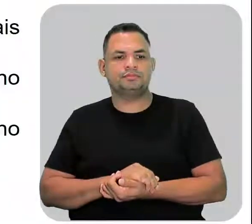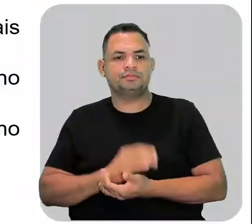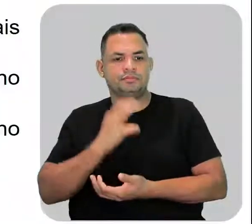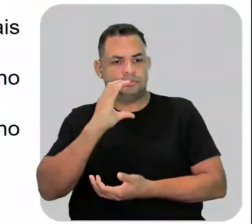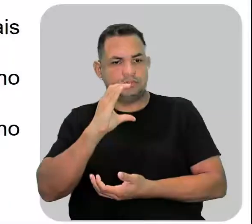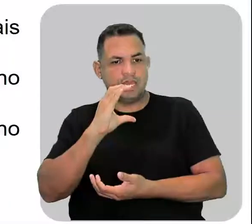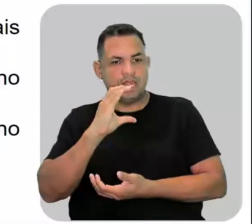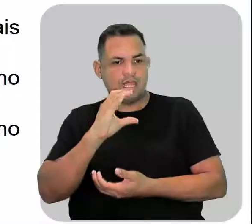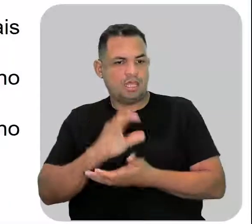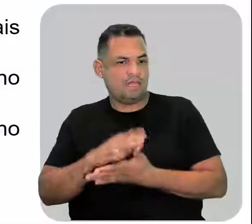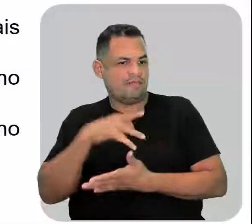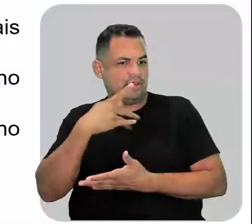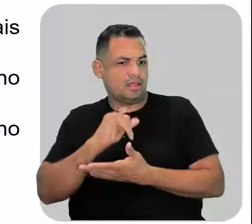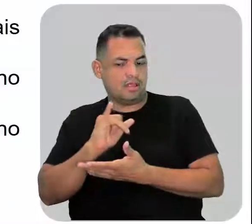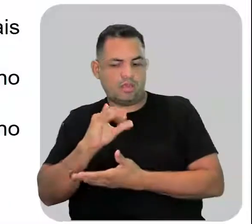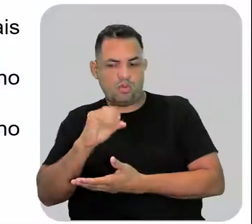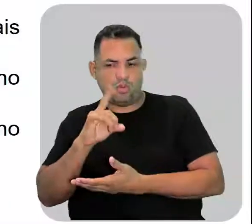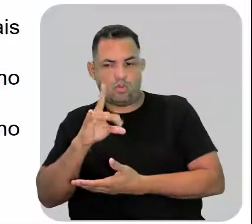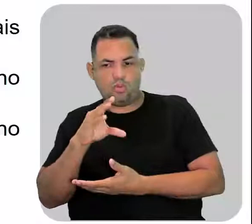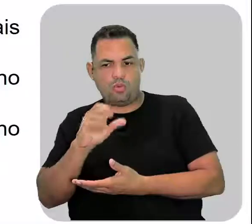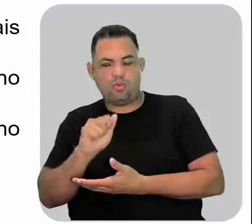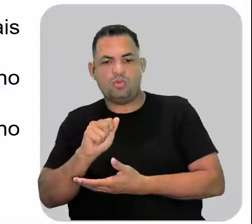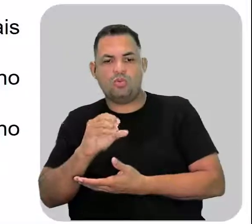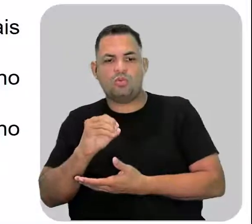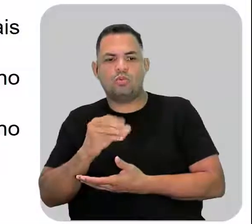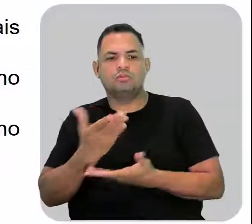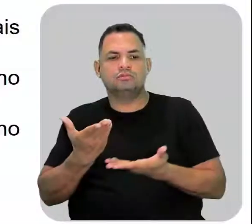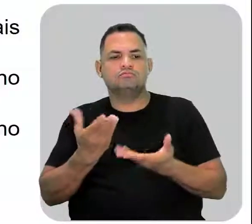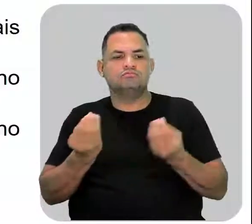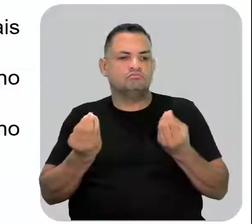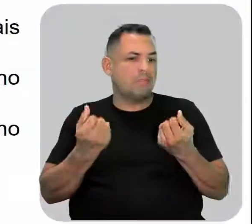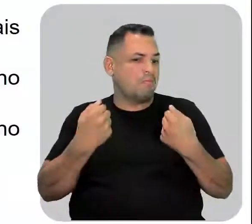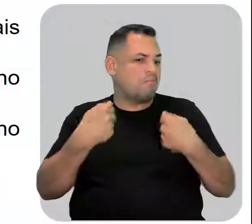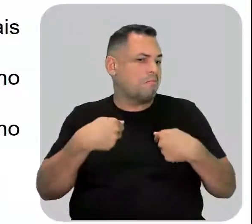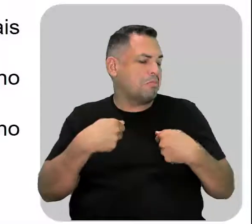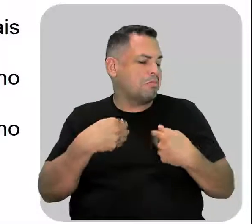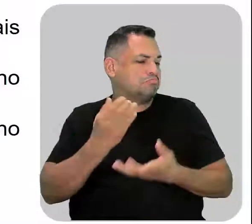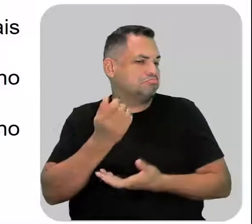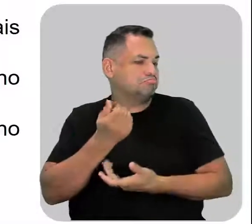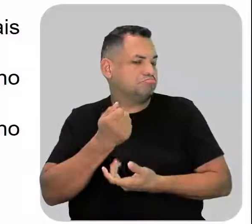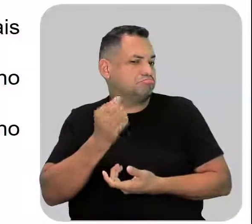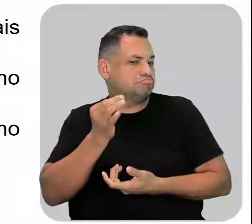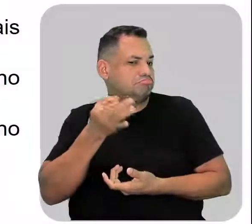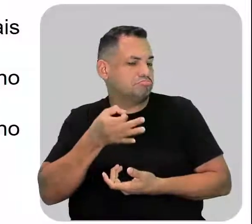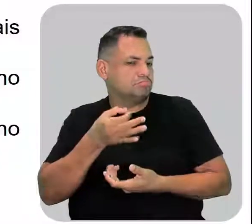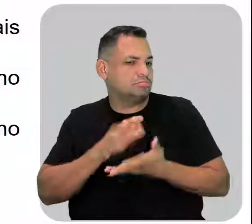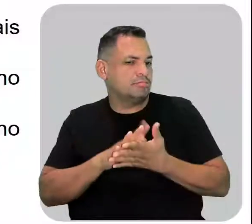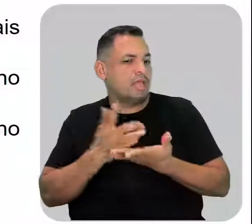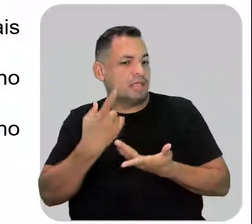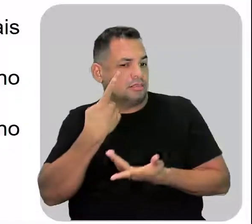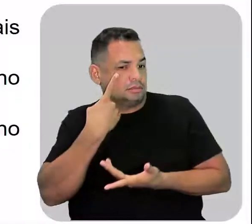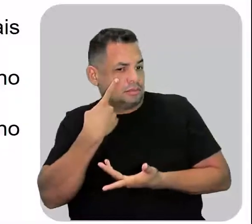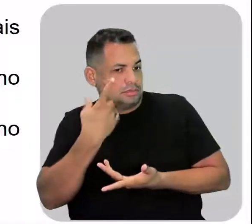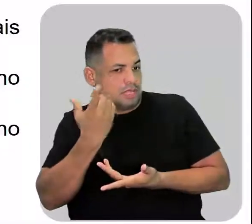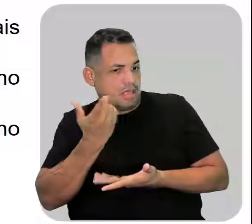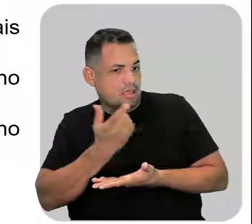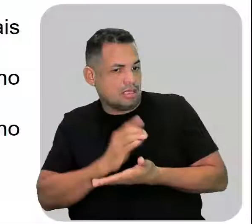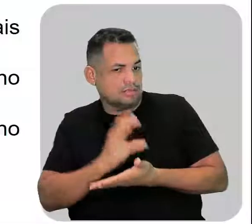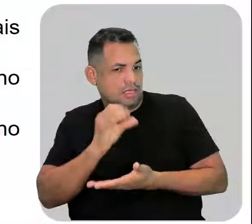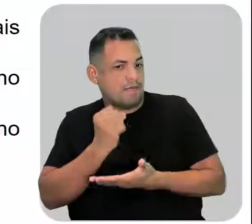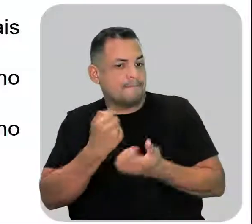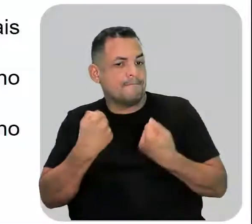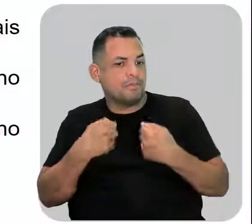ser o iodo. Então, se eu considerei a letra A como possível correta, a letra C eu tenho que considerar como errada.